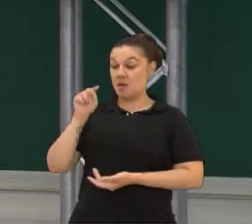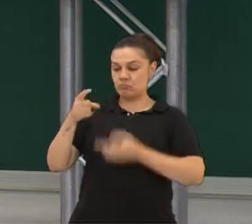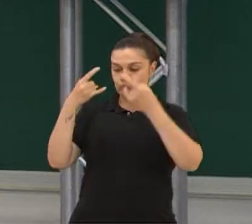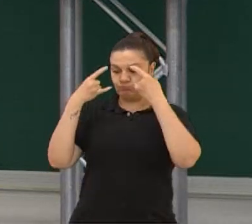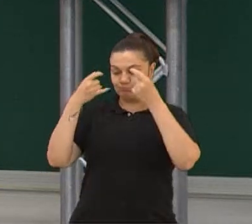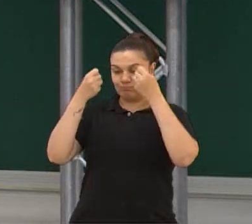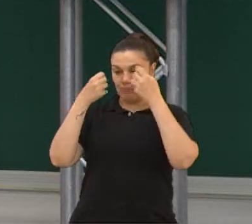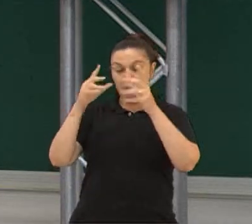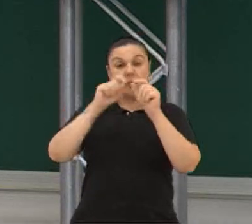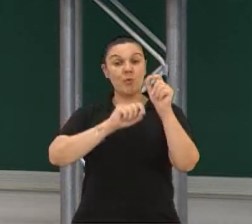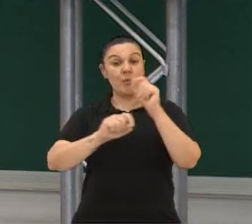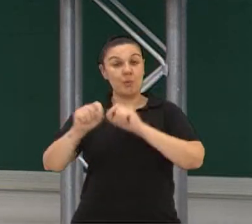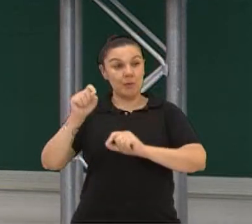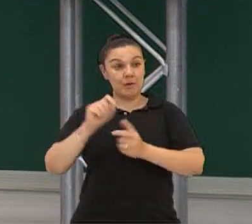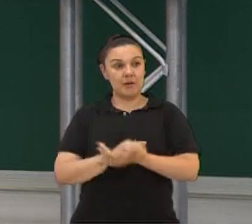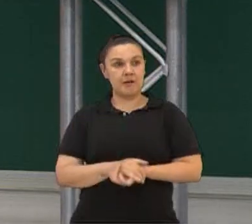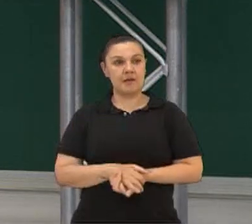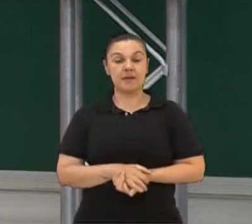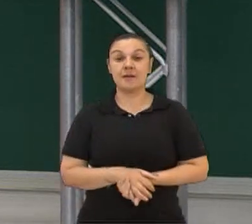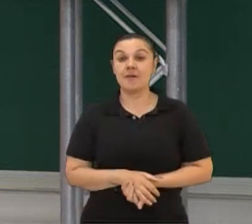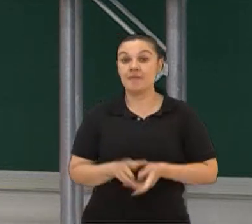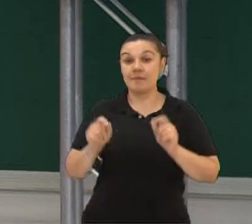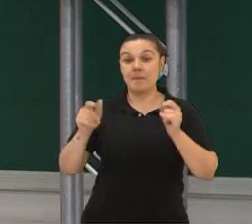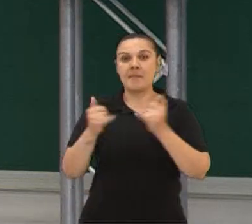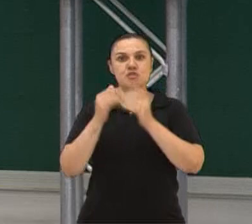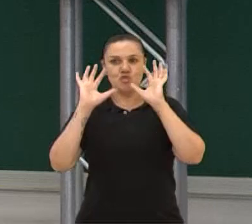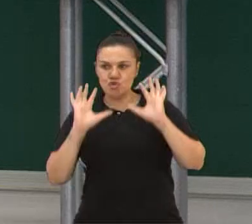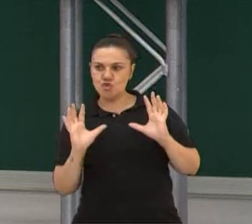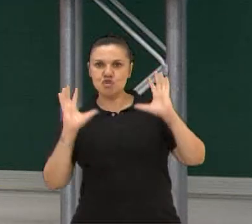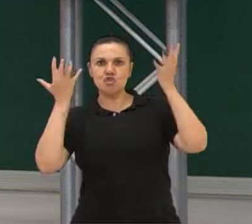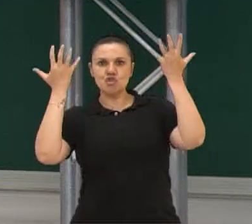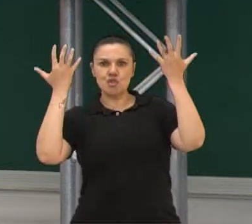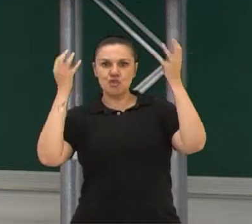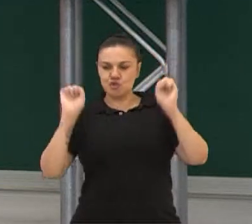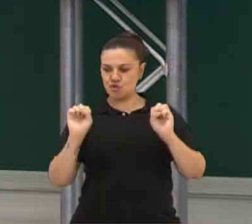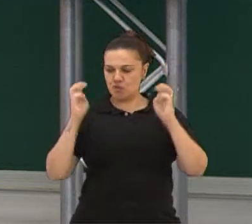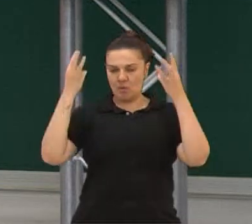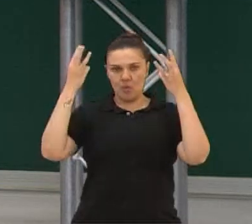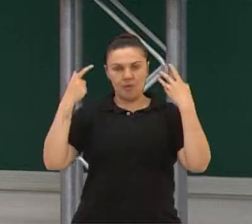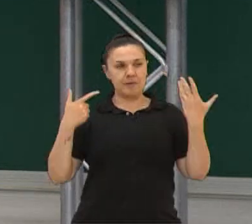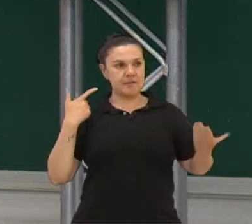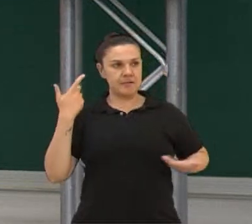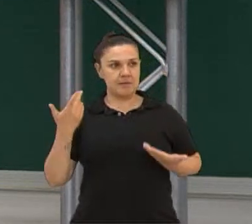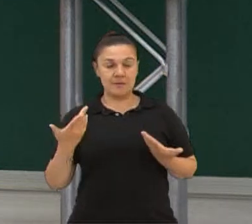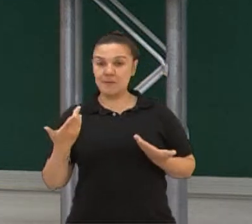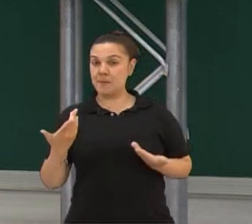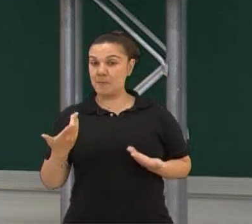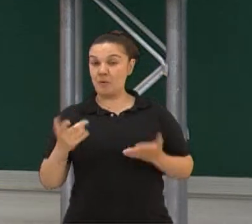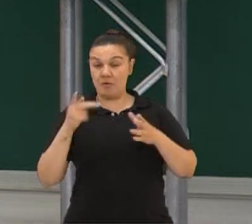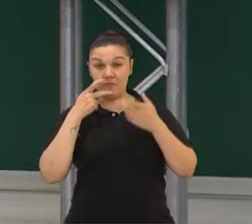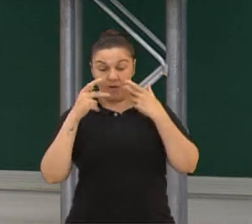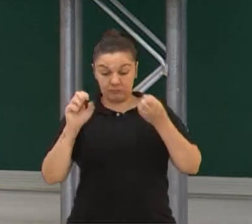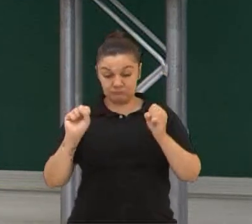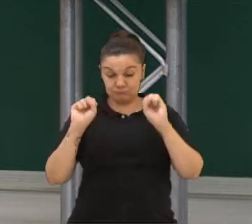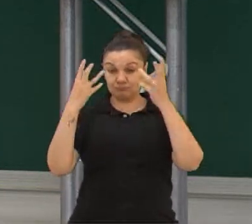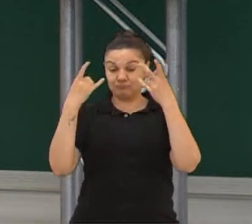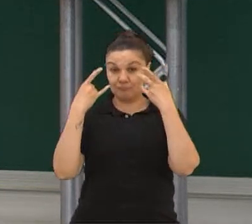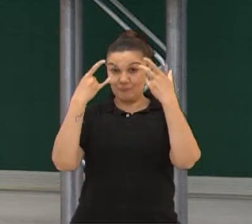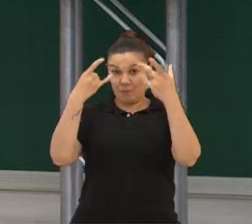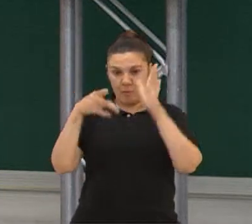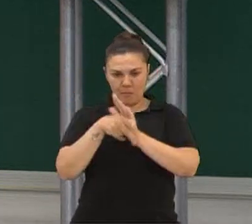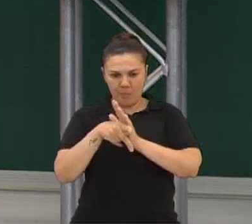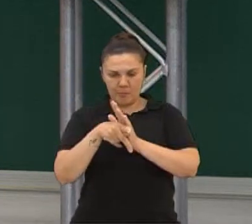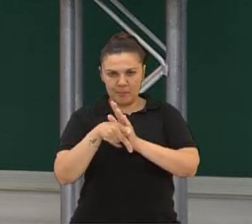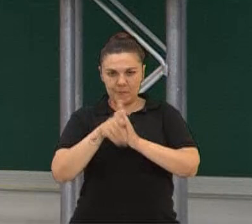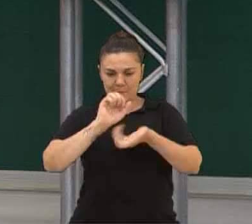espetacularização é tornar algo um espetáculo. Então, quando a gente fala de espetacularização do esporte, é